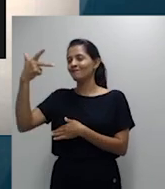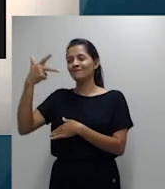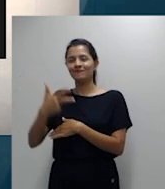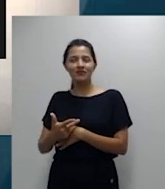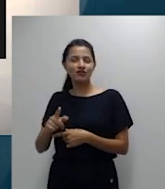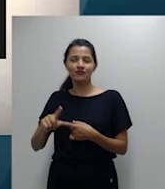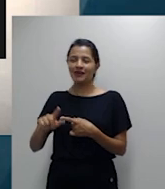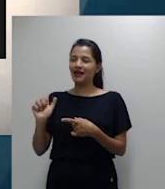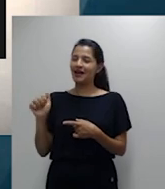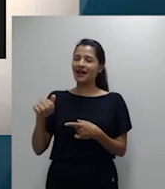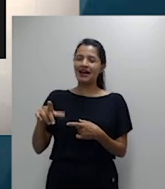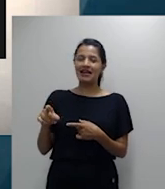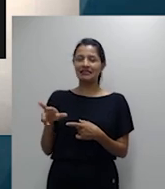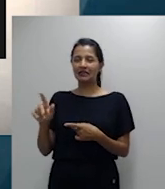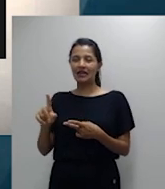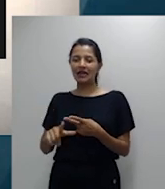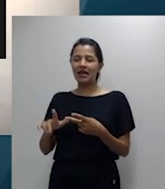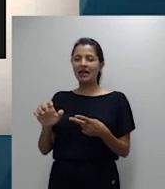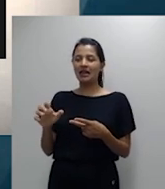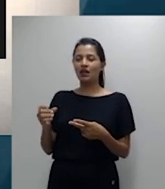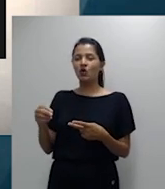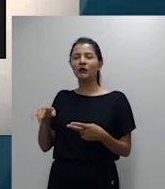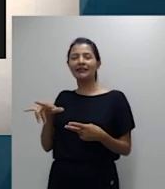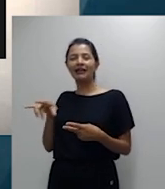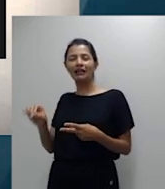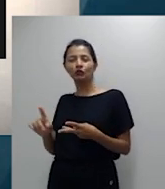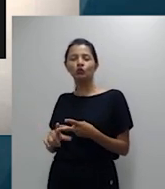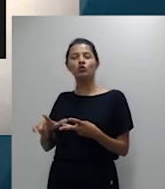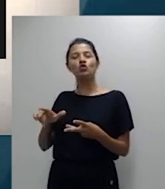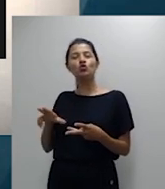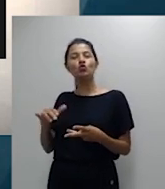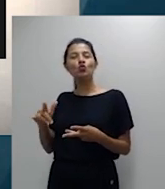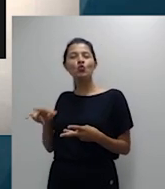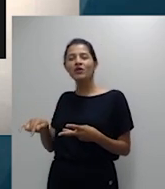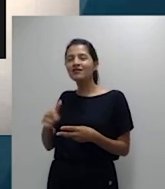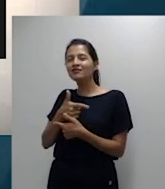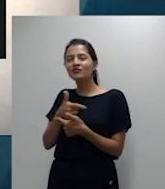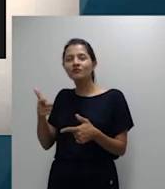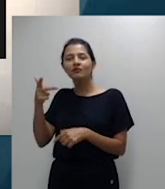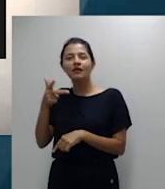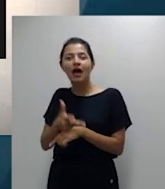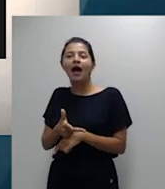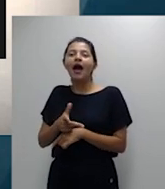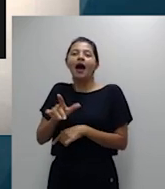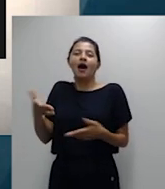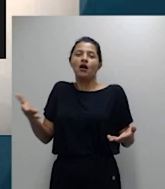Leonardo e Doutor Luiz Eduardo como chamar um por um ali do André já tá